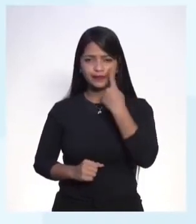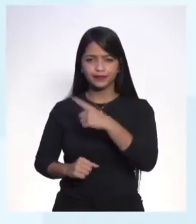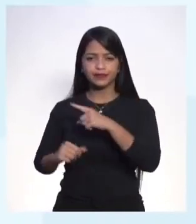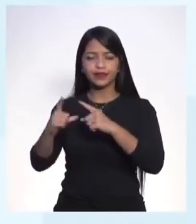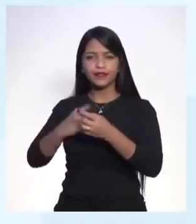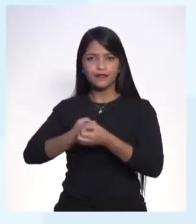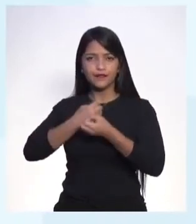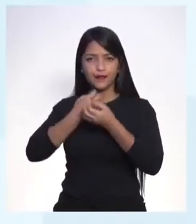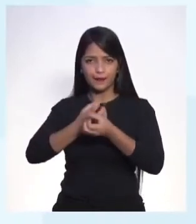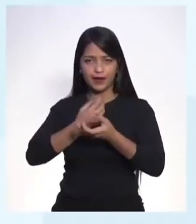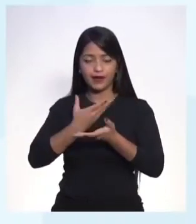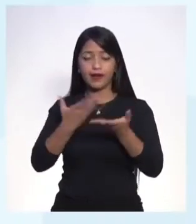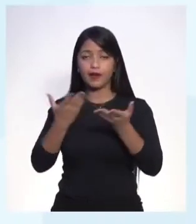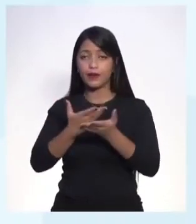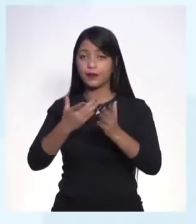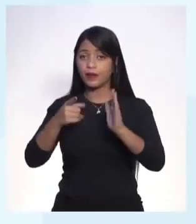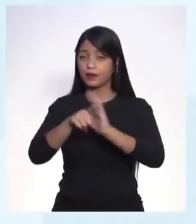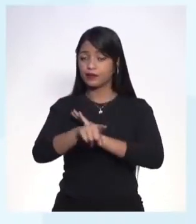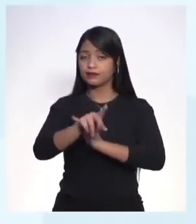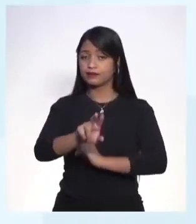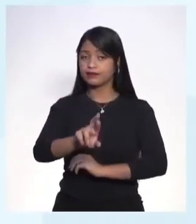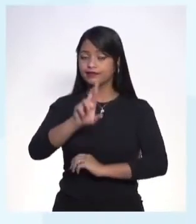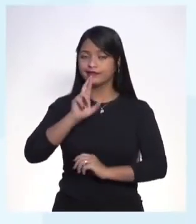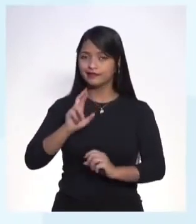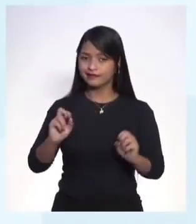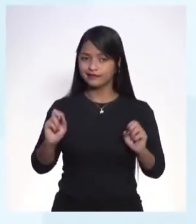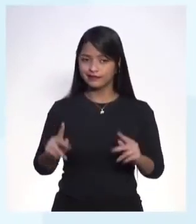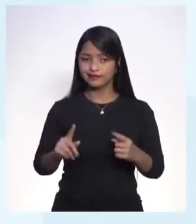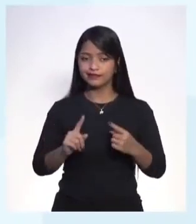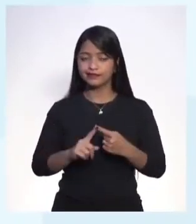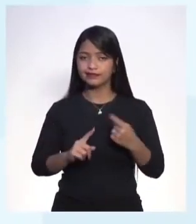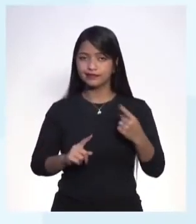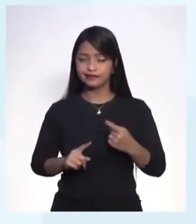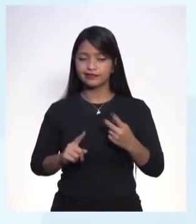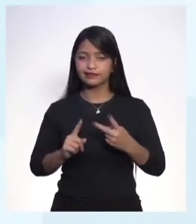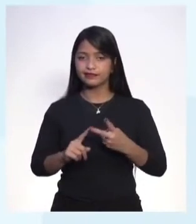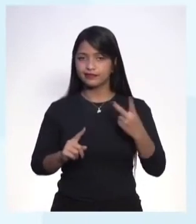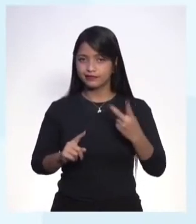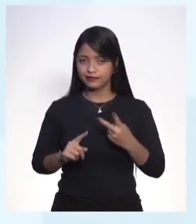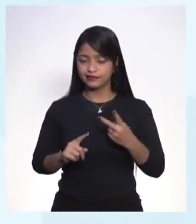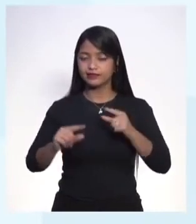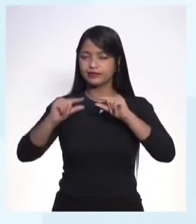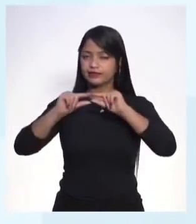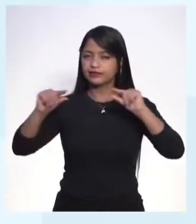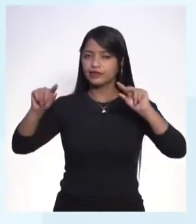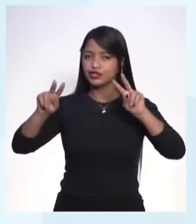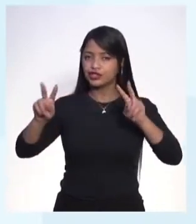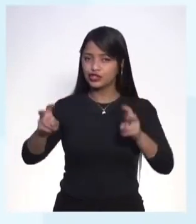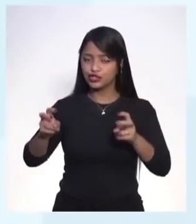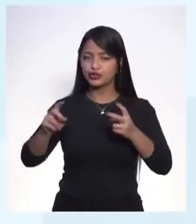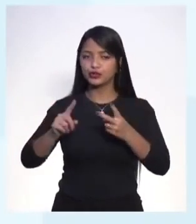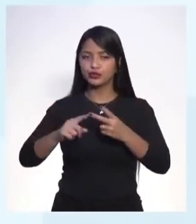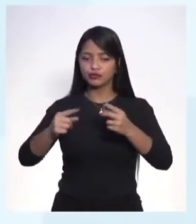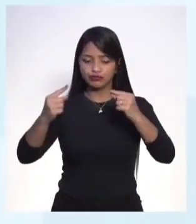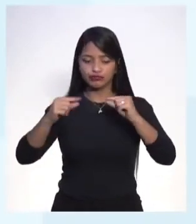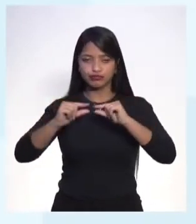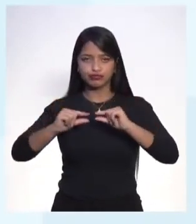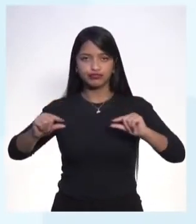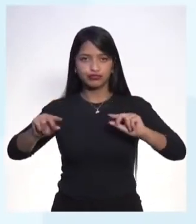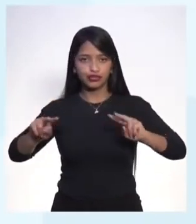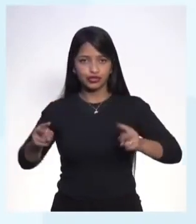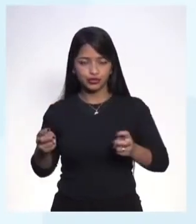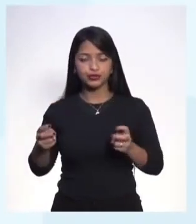ali, ó, responda. Então, aí eu quero o nosso aluno, tá? Pelo título, pelo subtítulo, pelo que